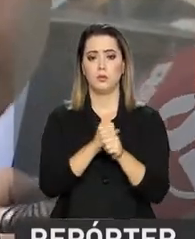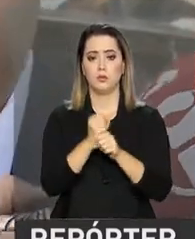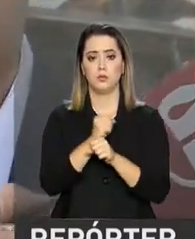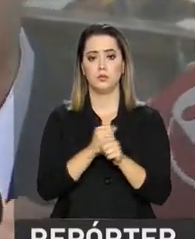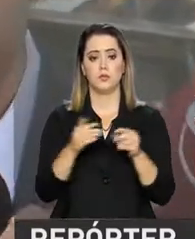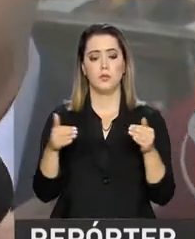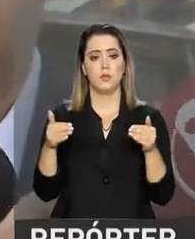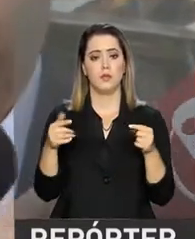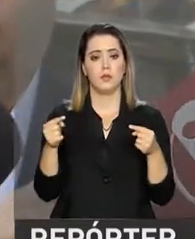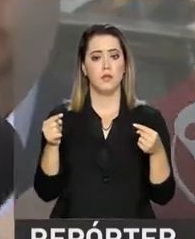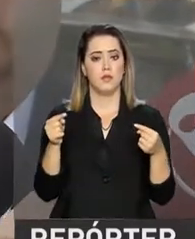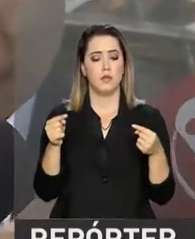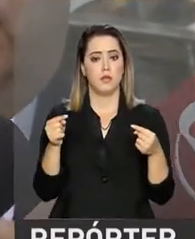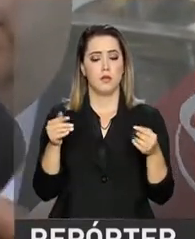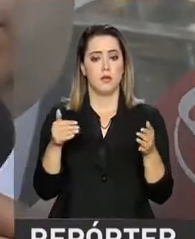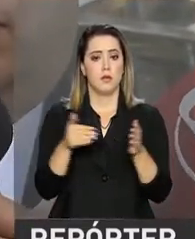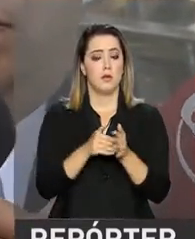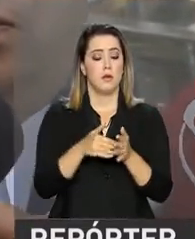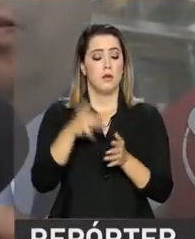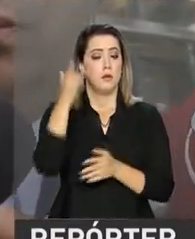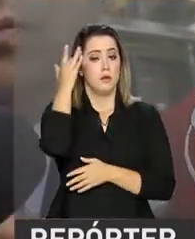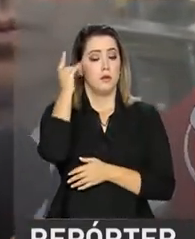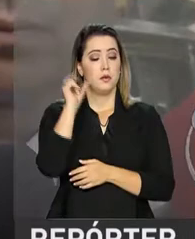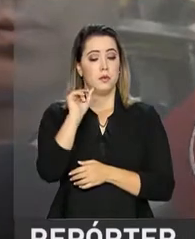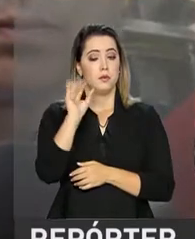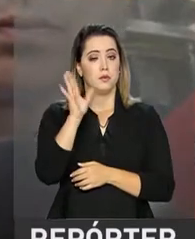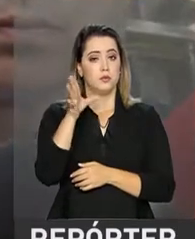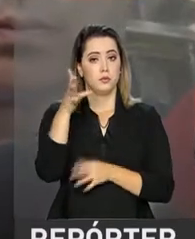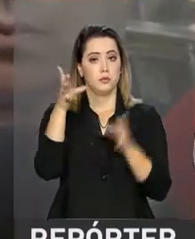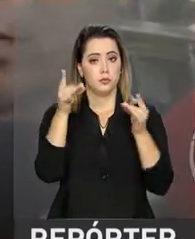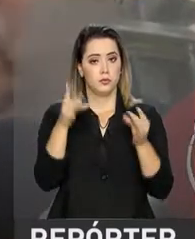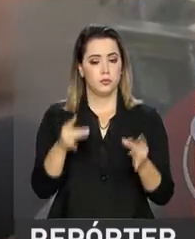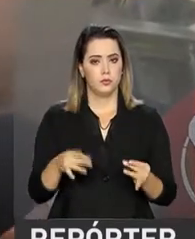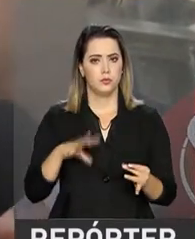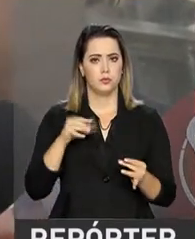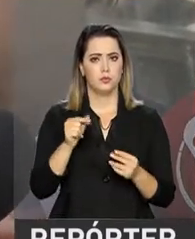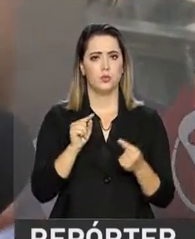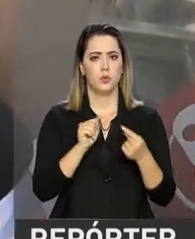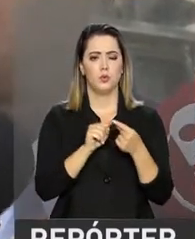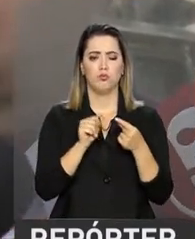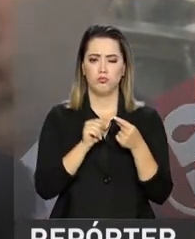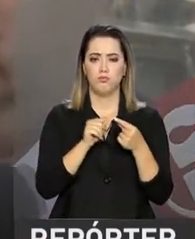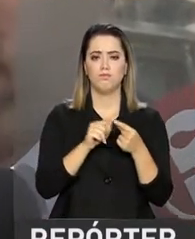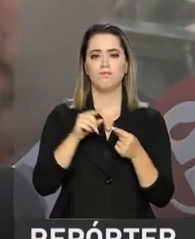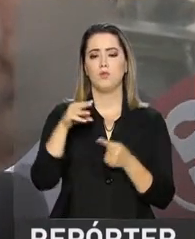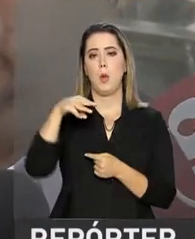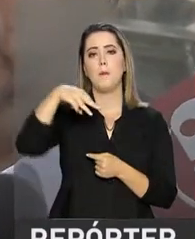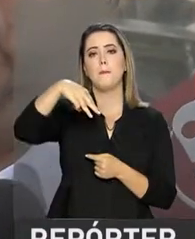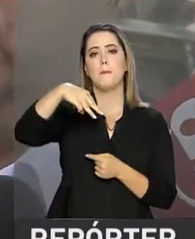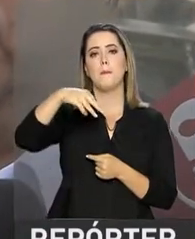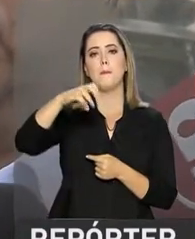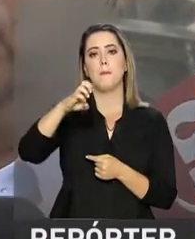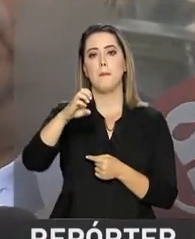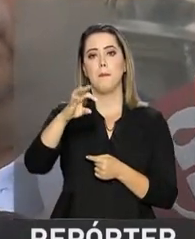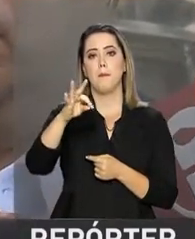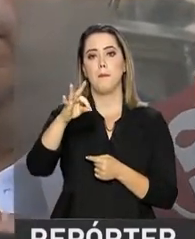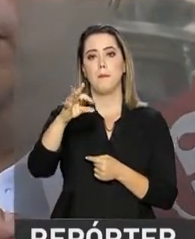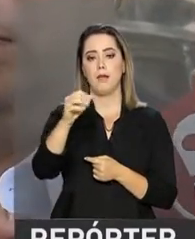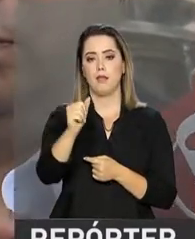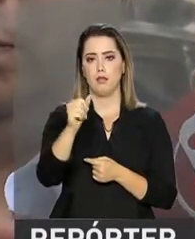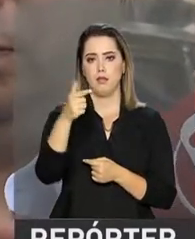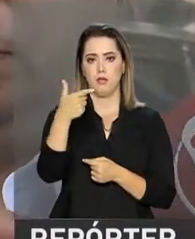amanhã com a definição da meta de 17 e